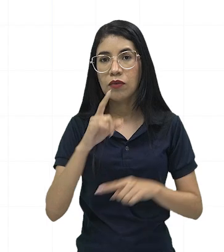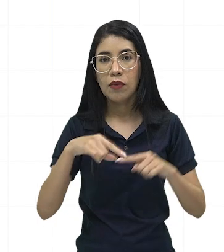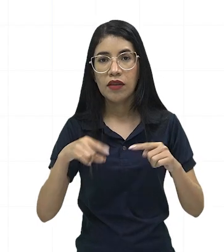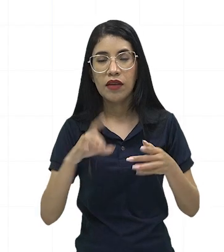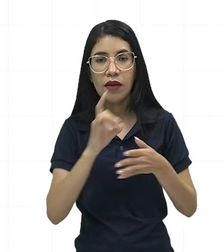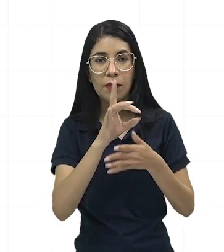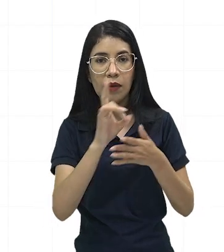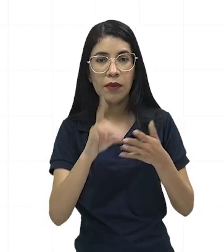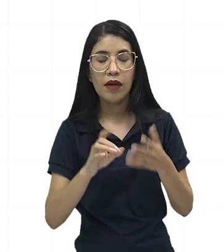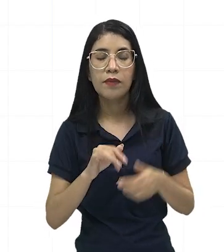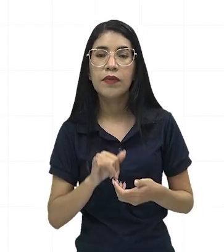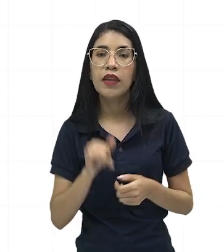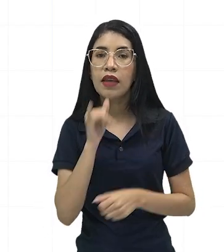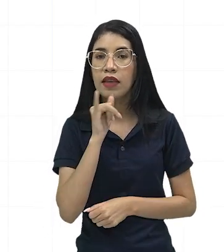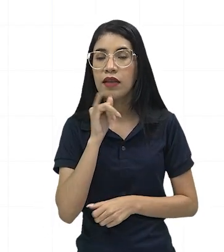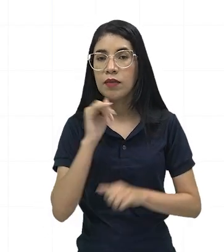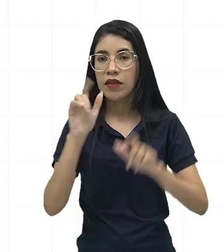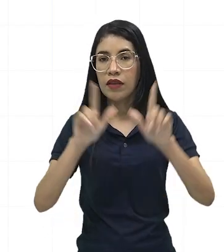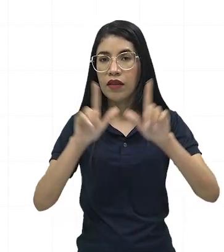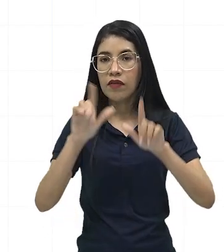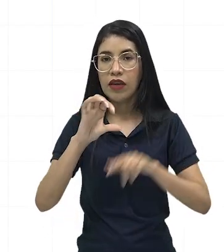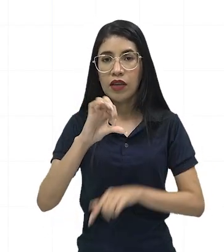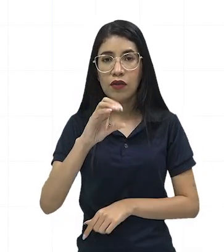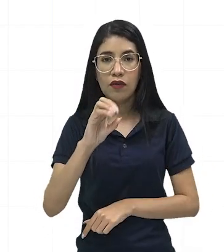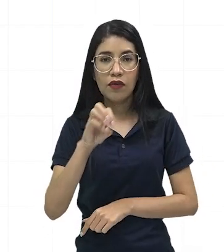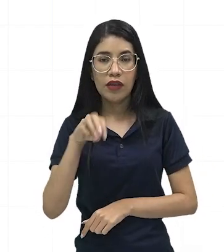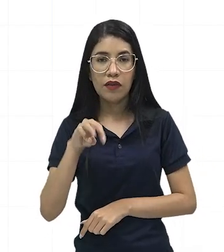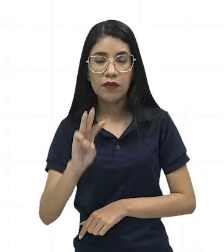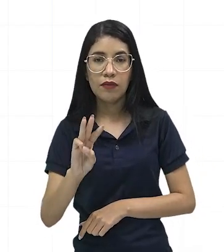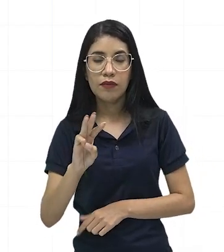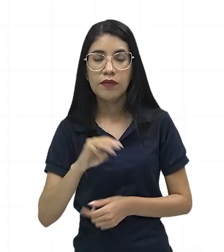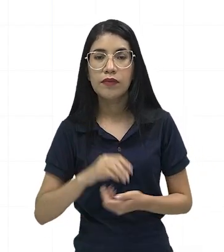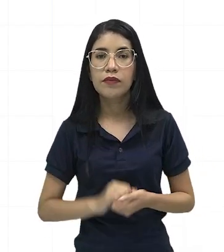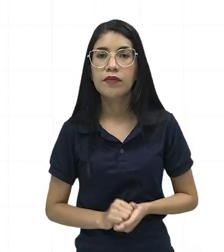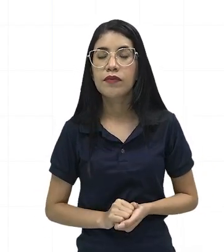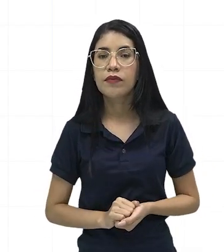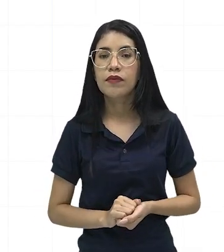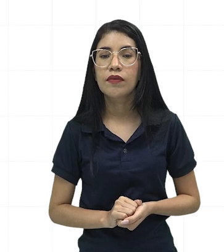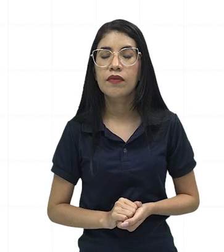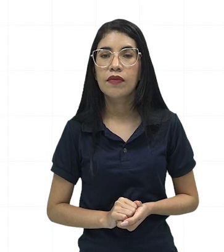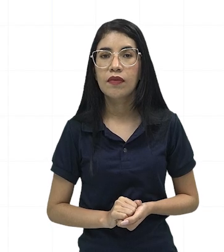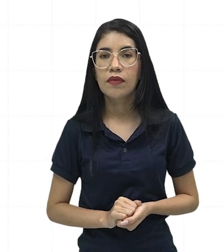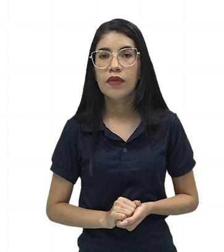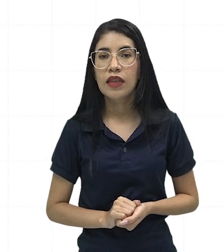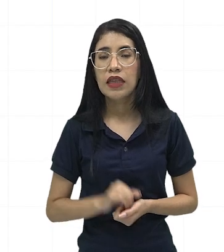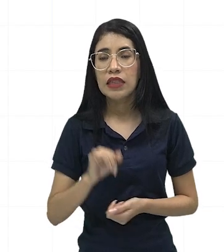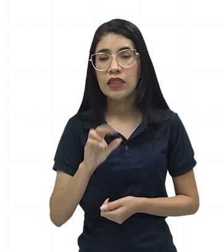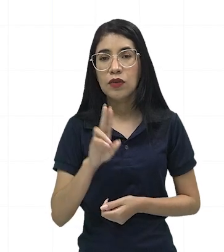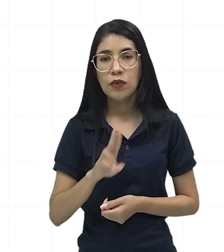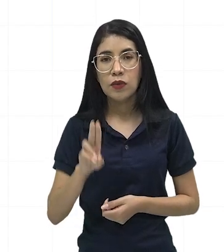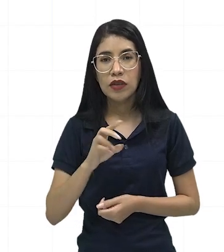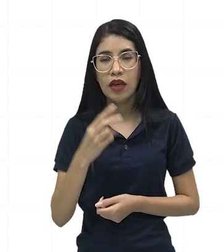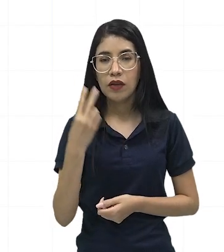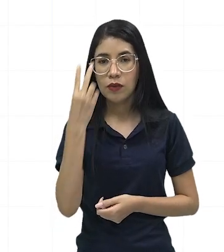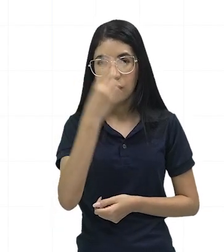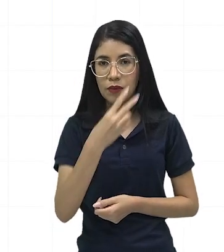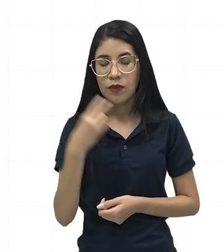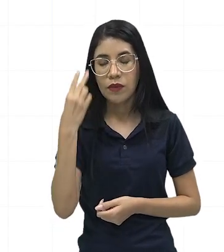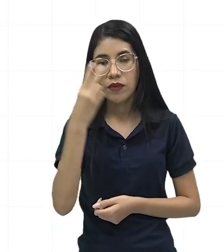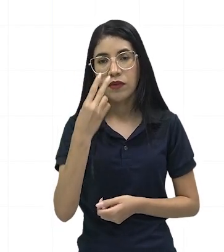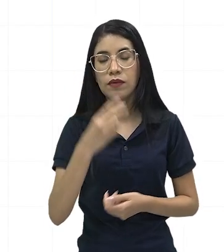equipamentos. Na TV, por exemplo, a gente tem aí 90 watts de potência, se a gente utilizar ela por 2 horas por